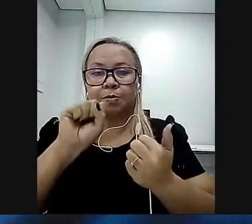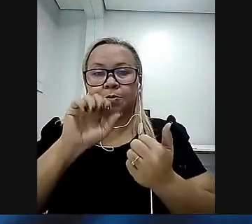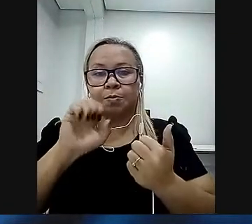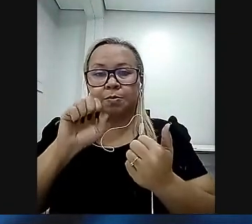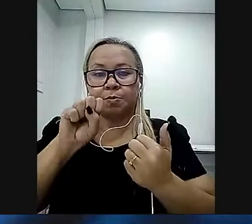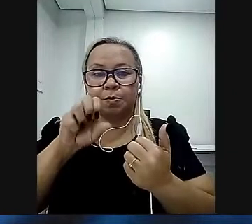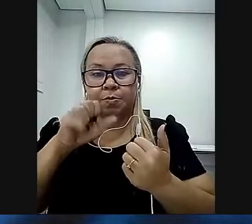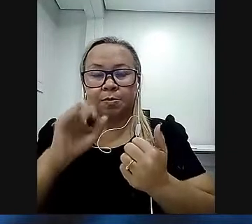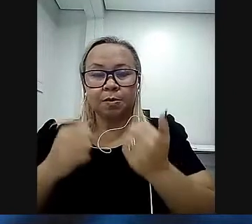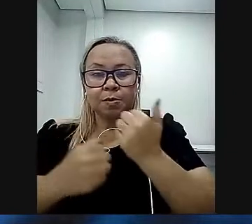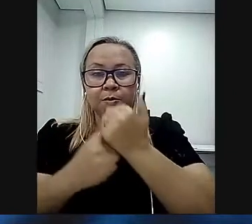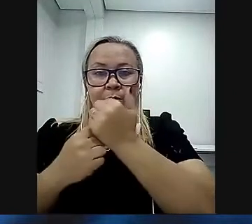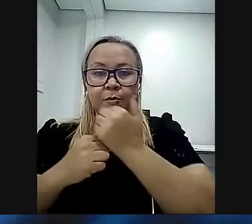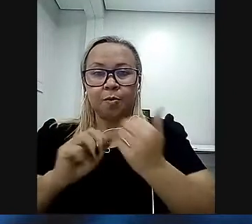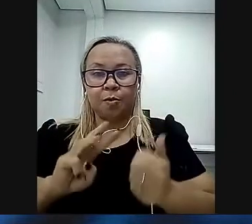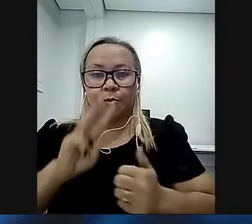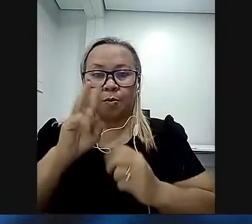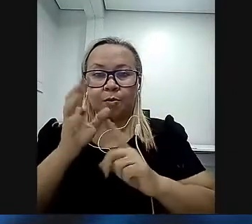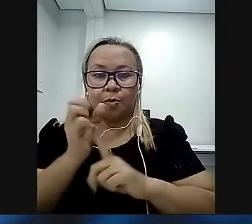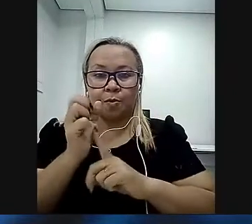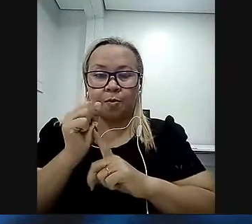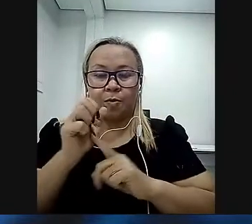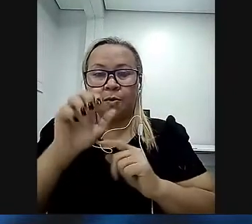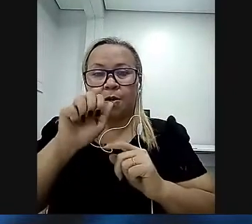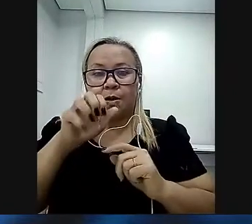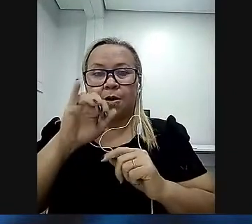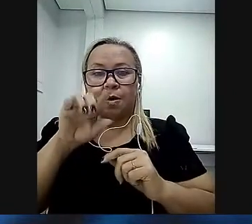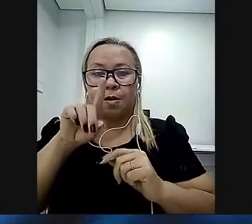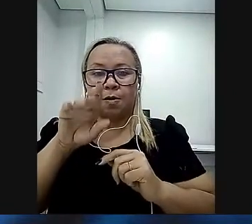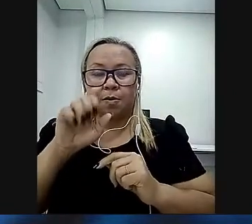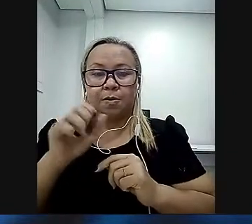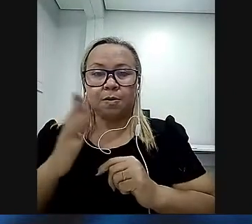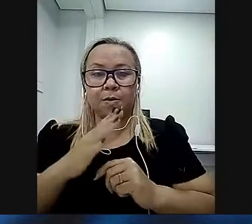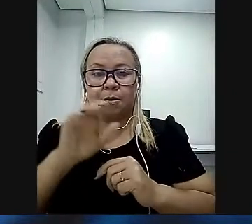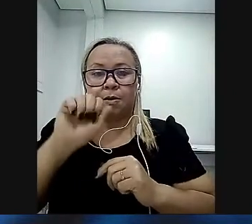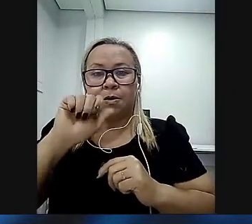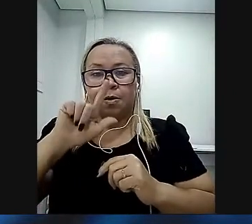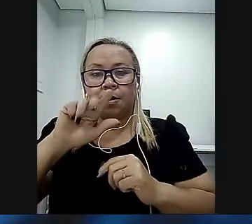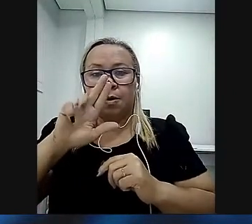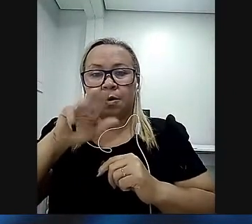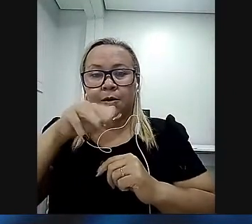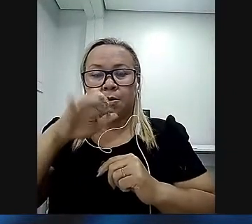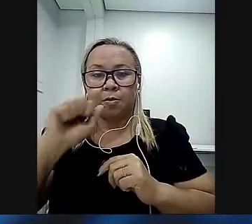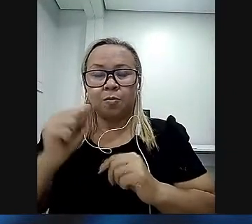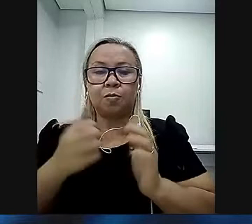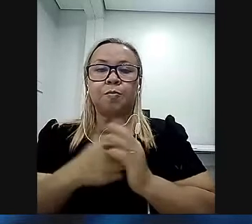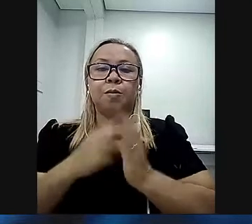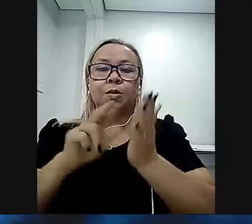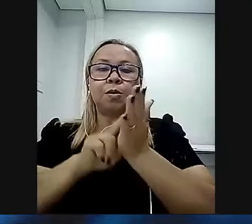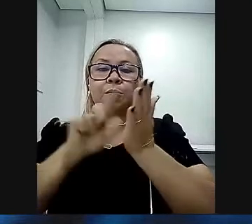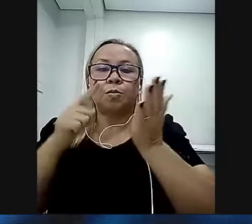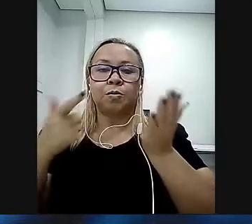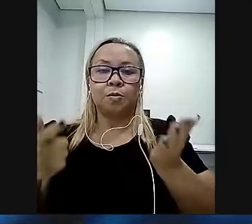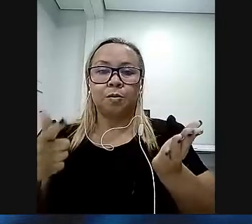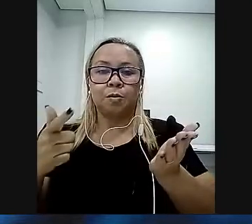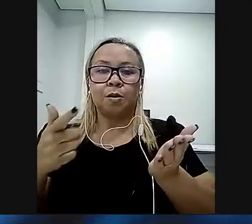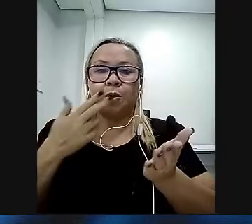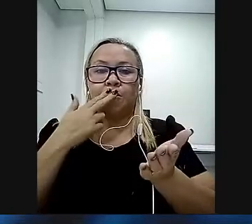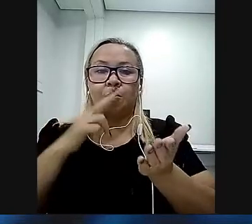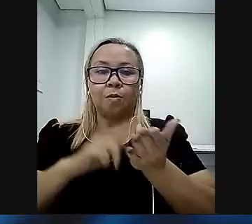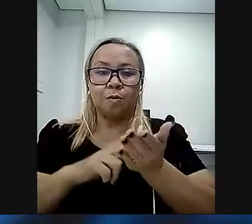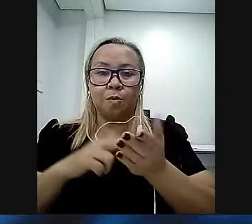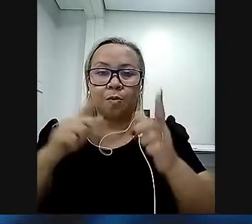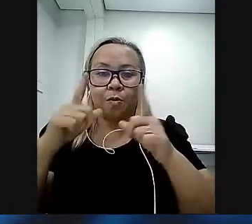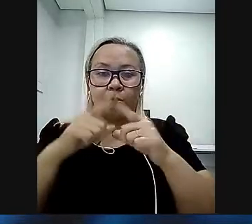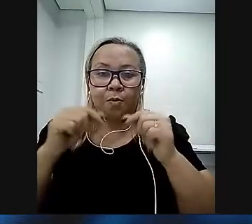apoio do Wi-Fi Livre, da ID, Alume Out of Home, Correio Brasiliense e GPS Lifetime. O apoio do Grupo G15,